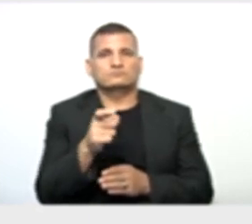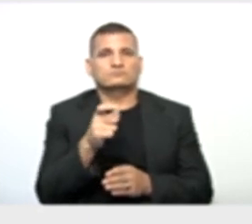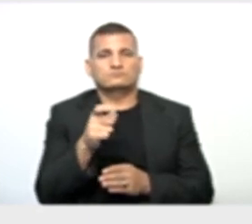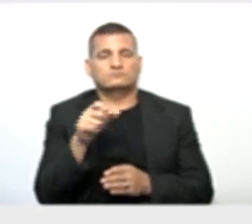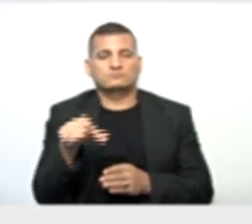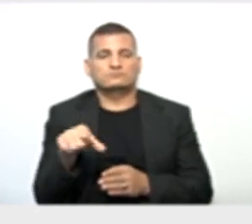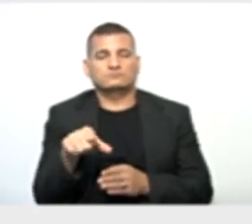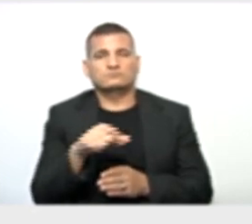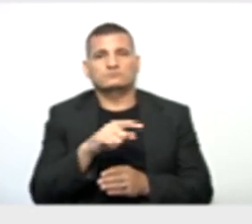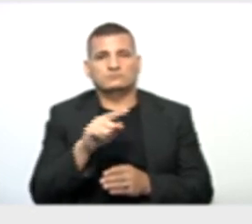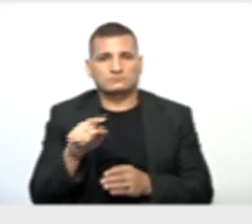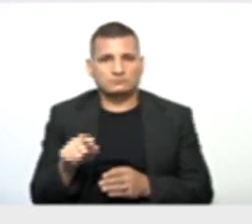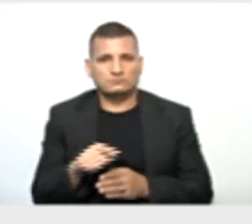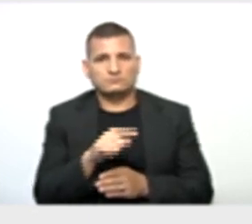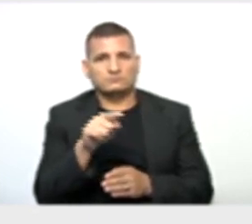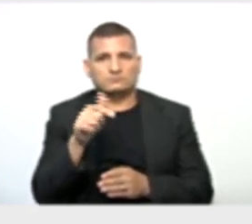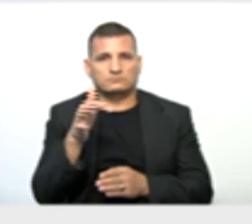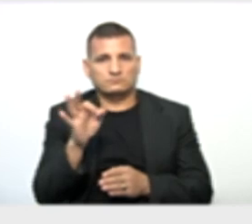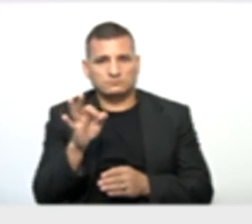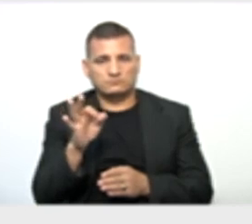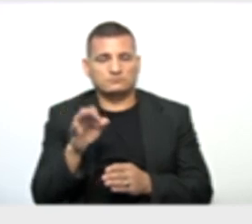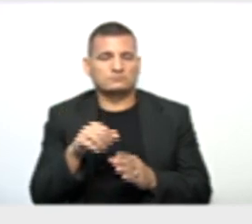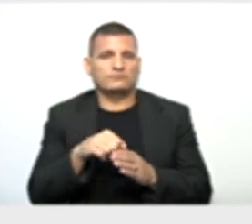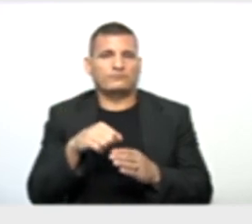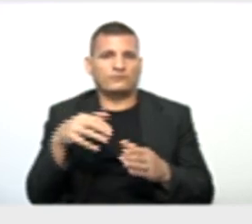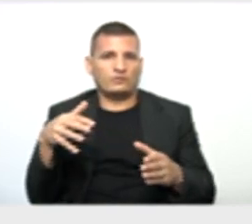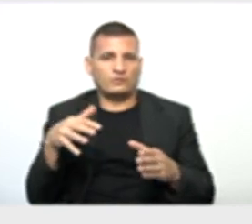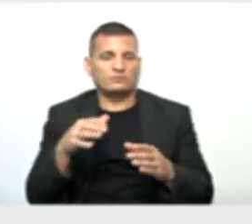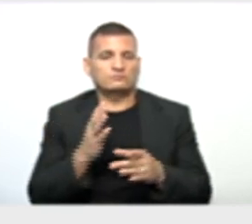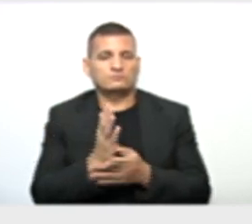sair fora, não vai mais executar.